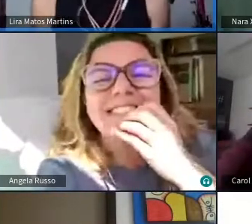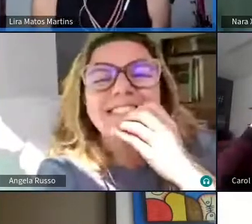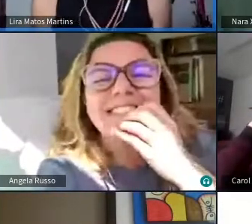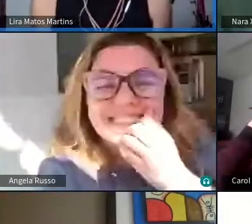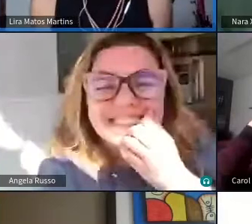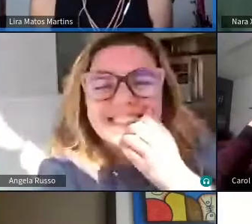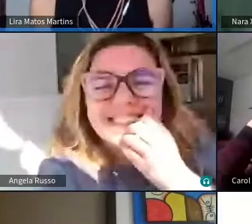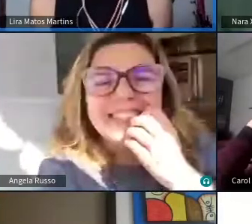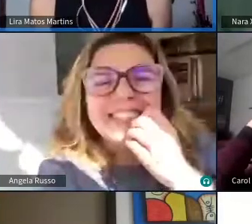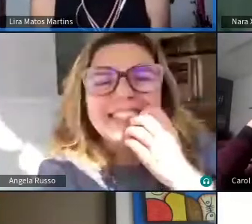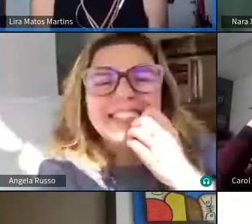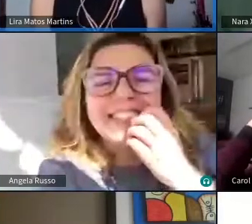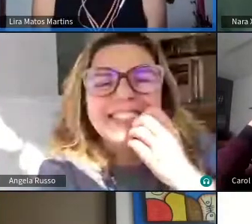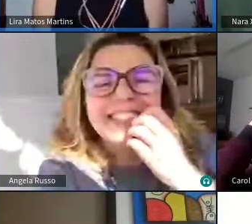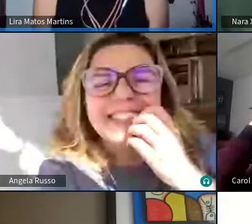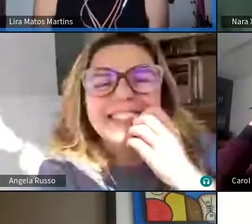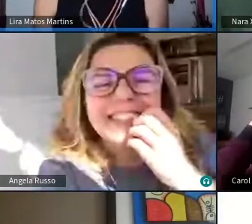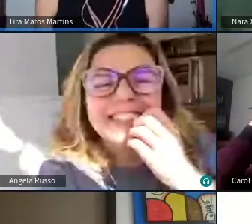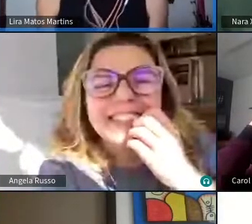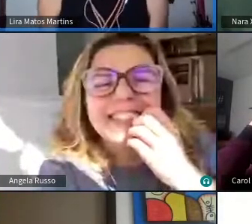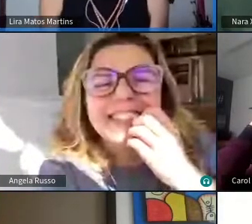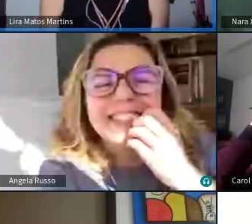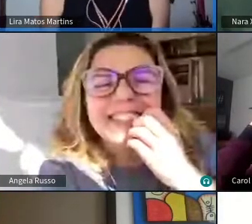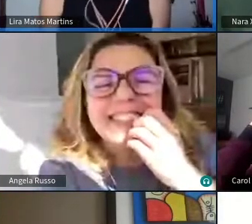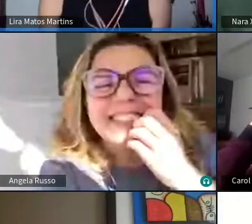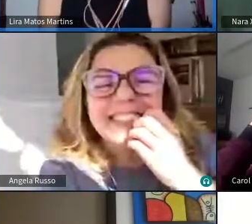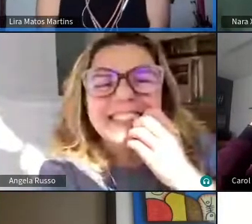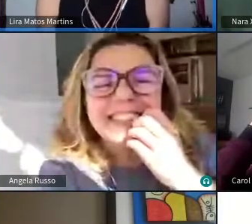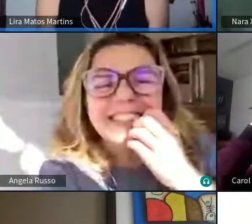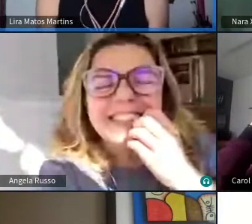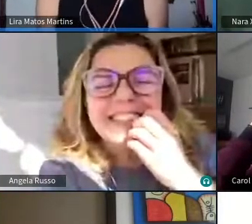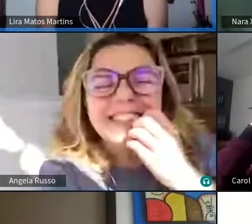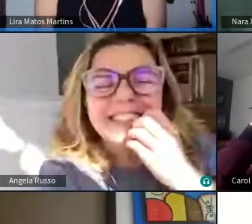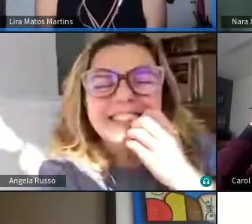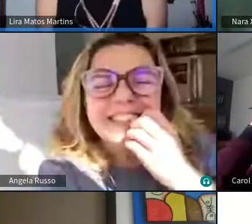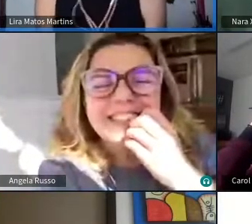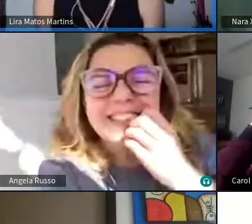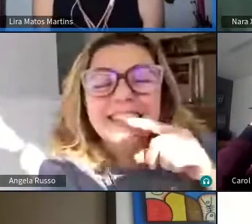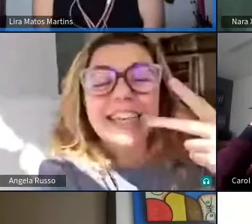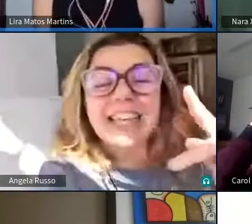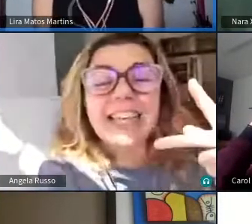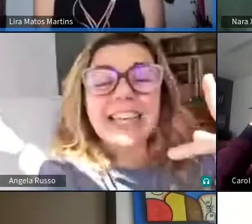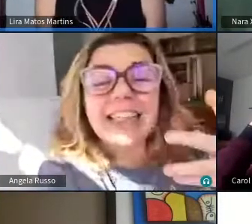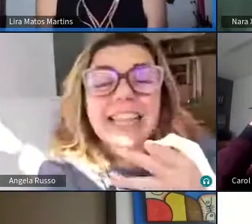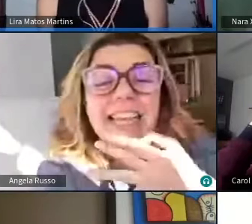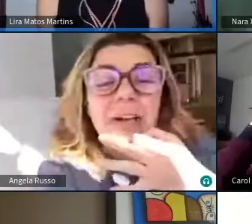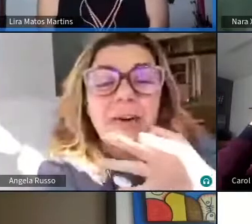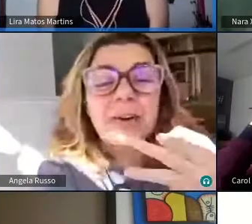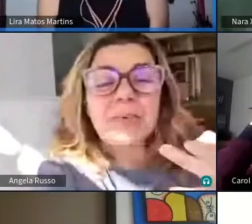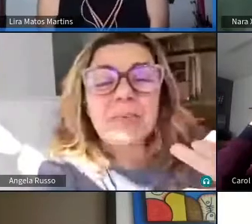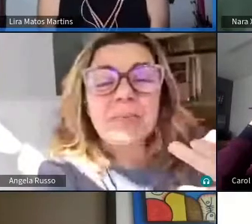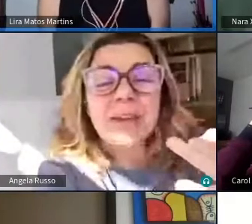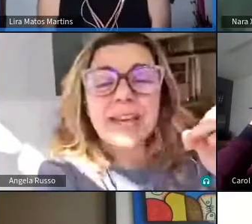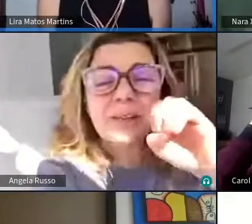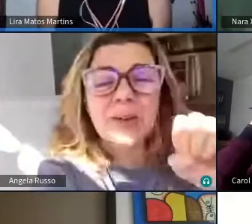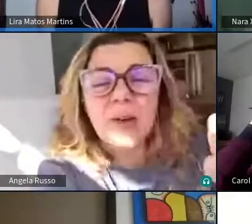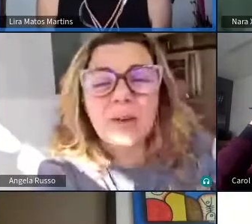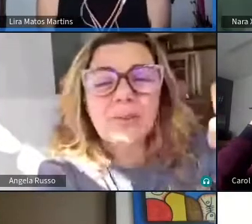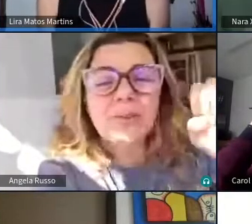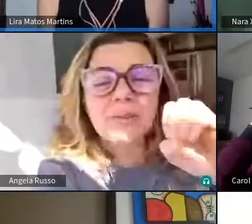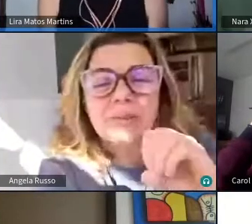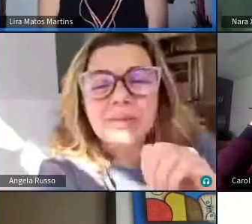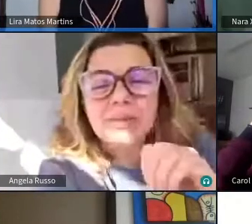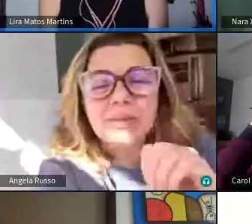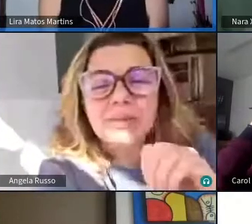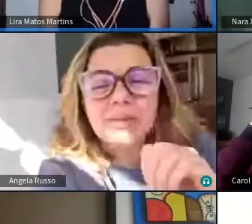Mas fazer os ajustes, acho que as contribuições foram muito importantes, né? Acho que vai ajudar a ter um texto final